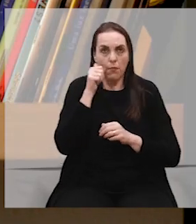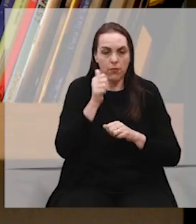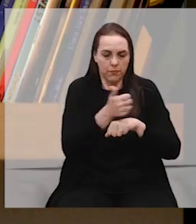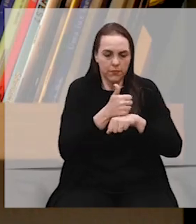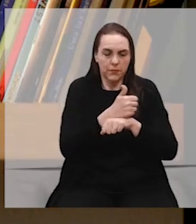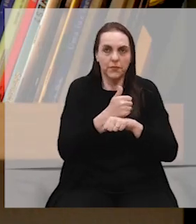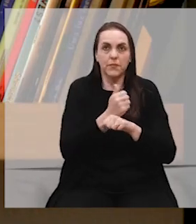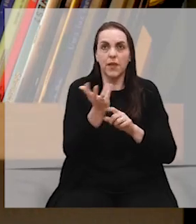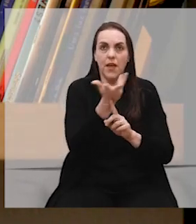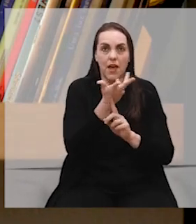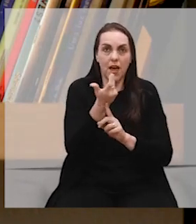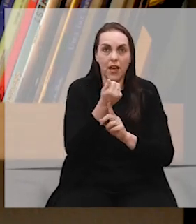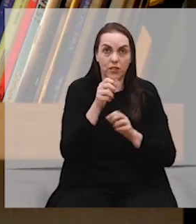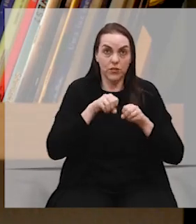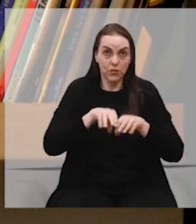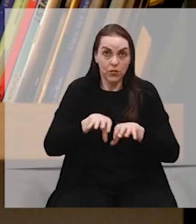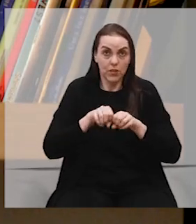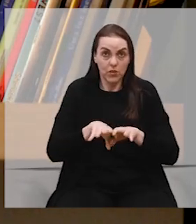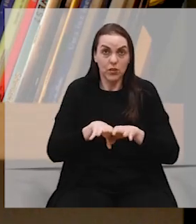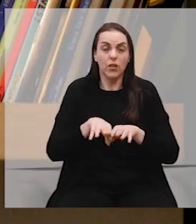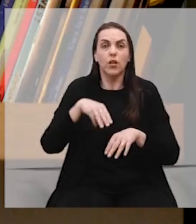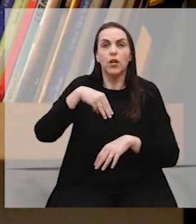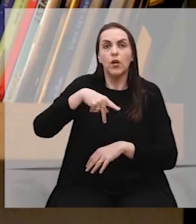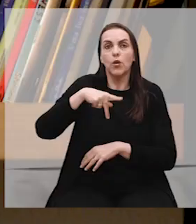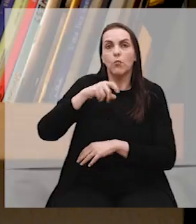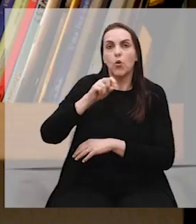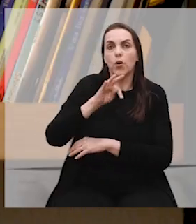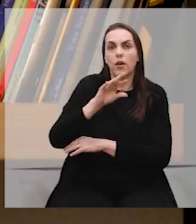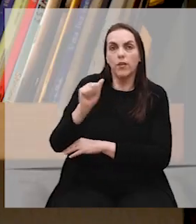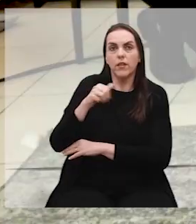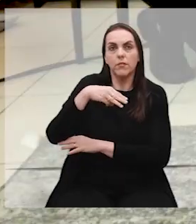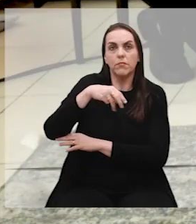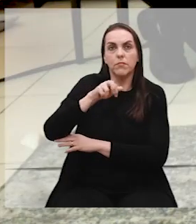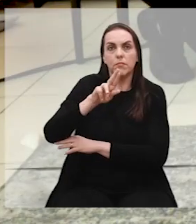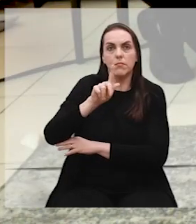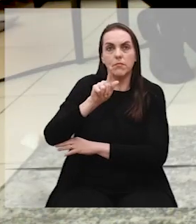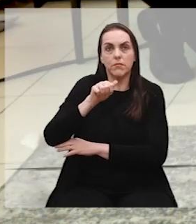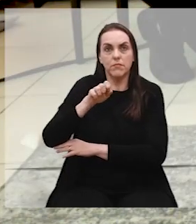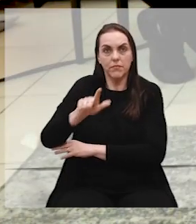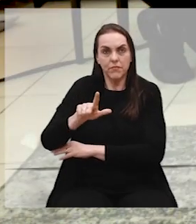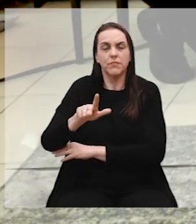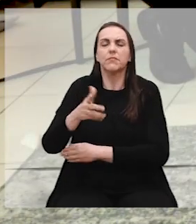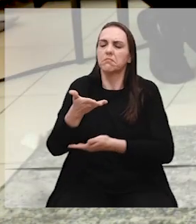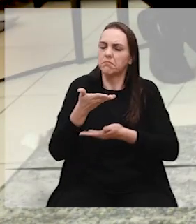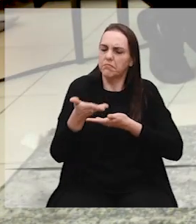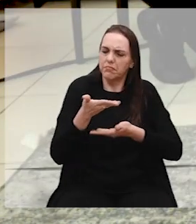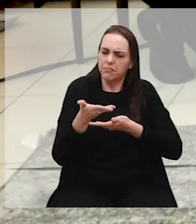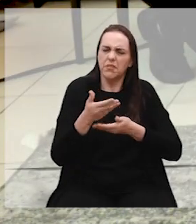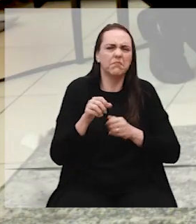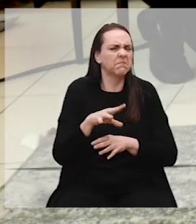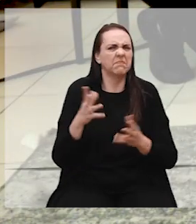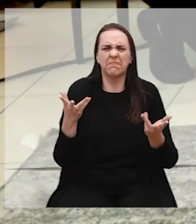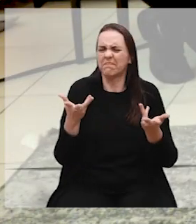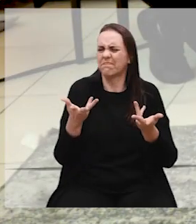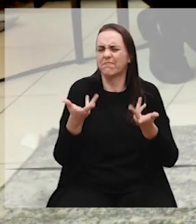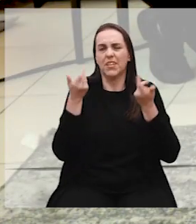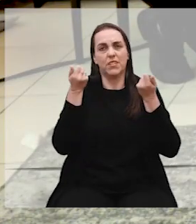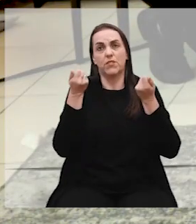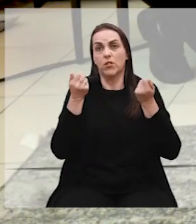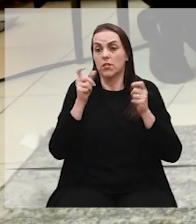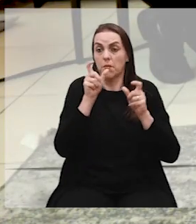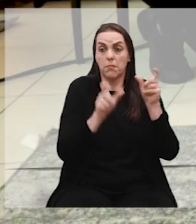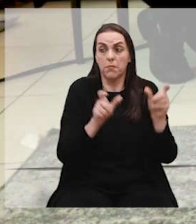poeta marginal para mediar a mesa, né, e que foi incrível, né, junto com poetas que não são da